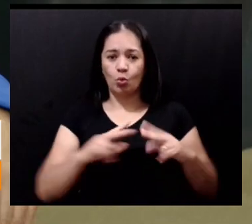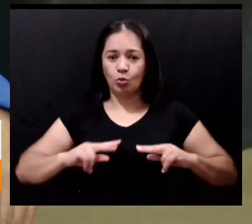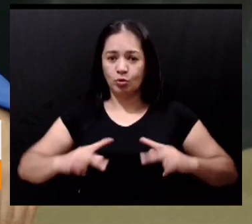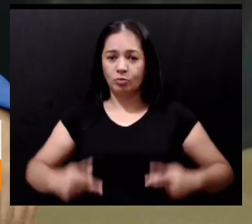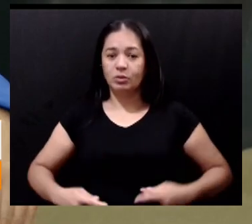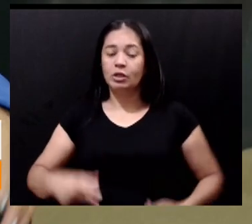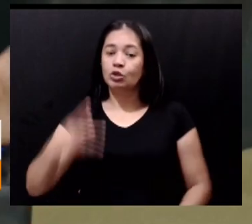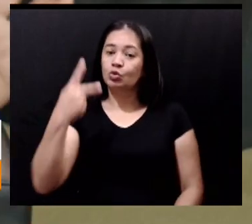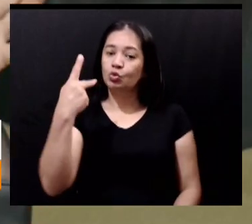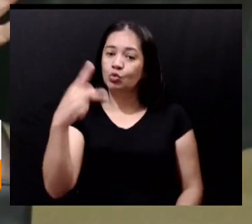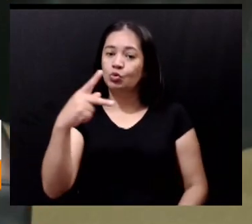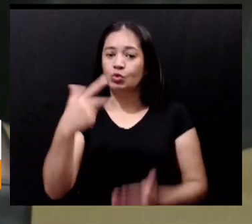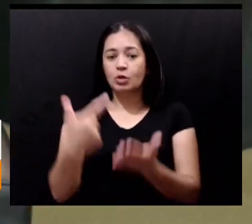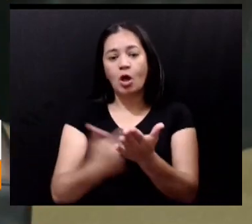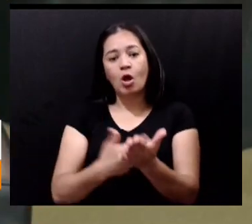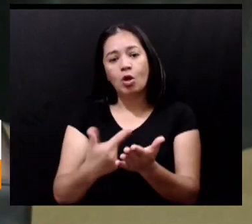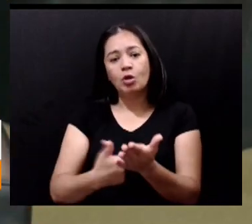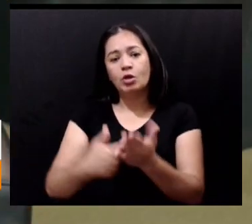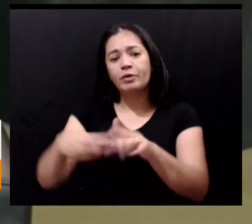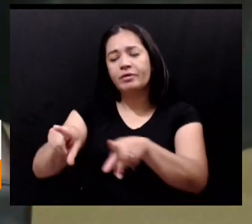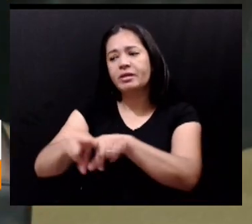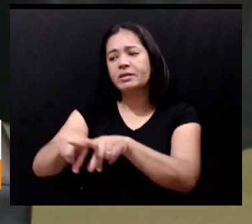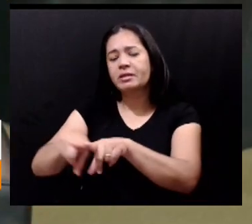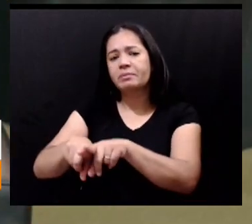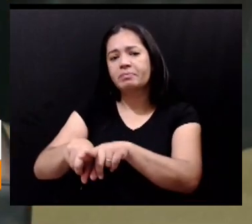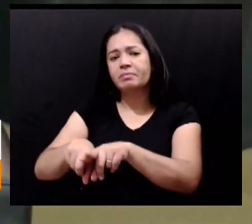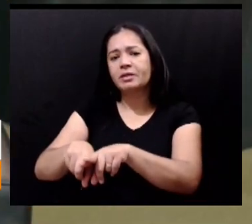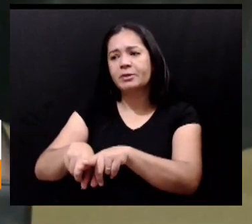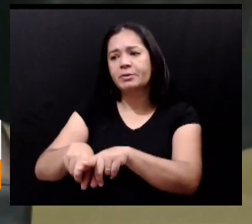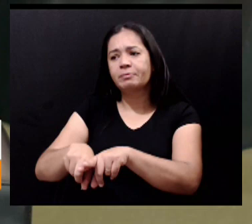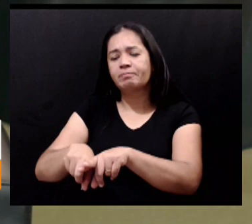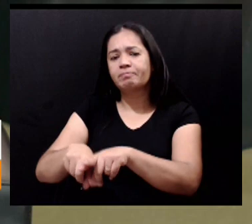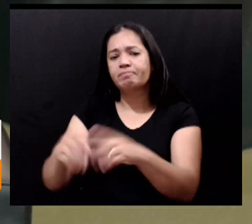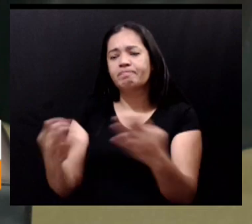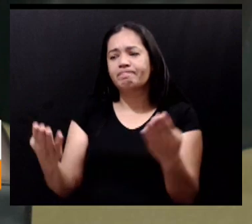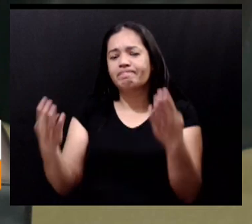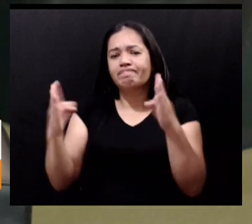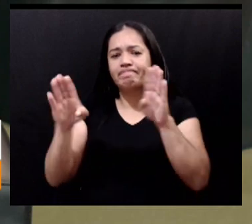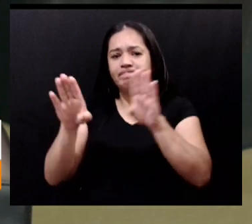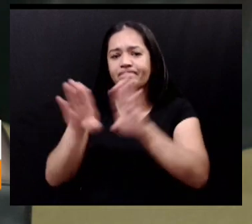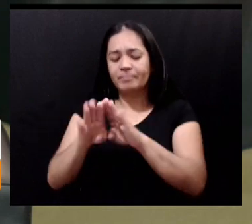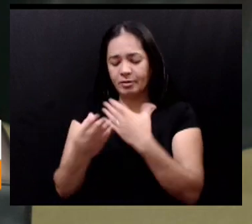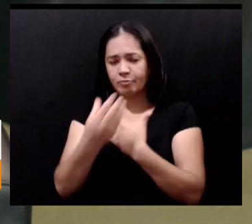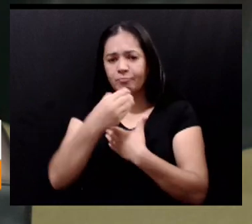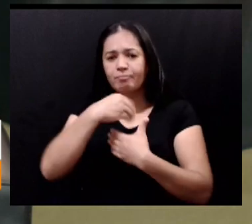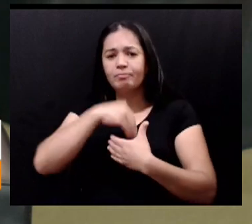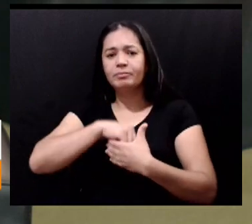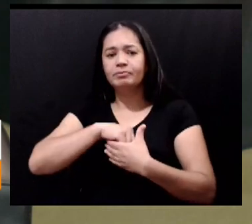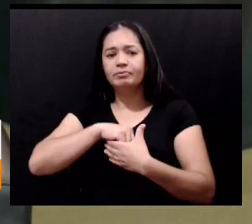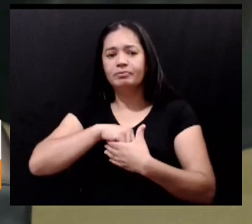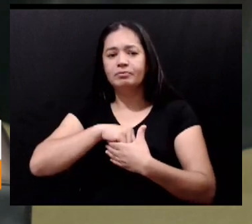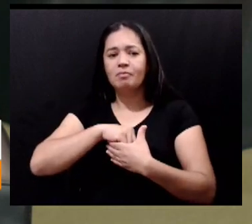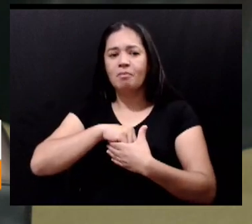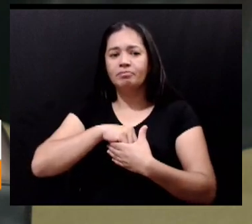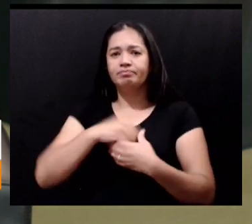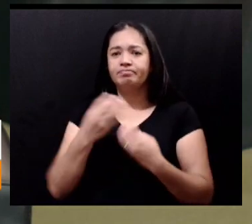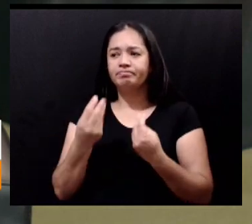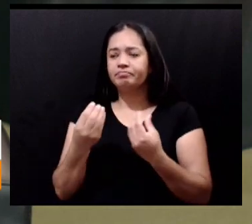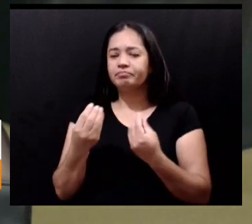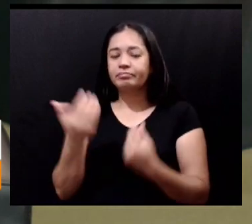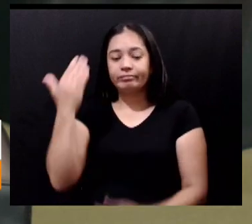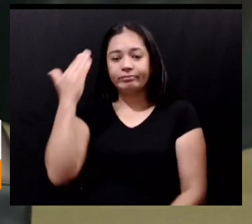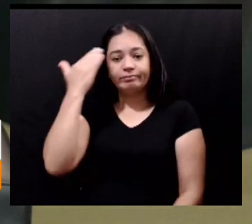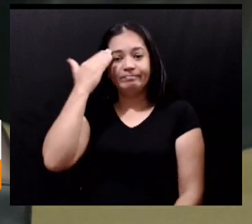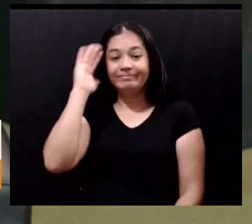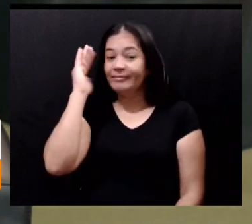também sobre essa questão do fechamento, né, da interiorização, de não entender que